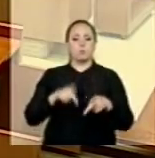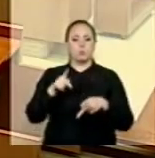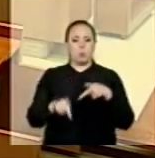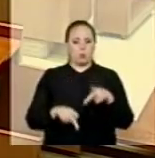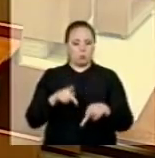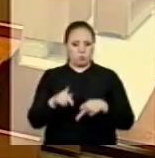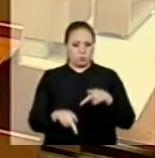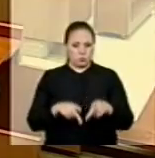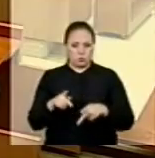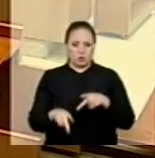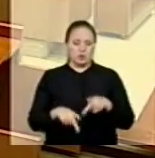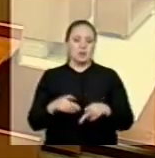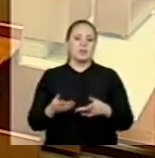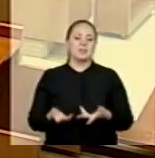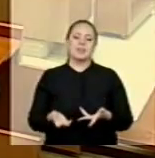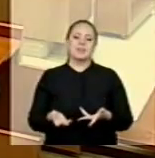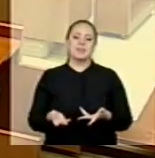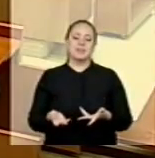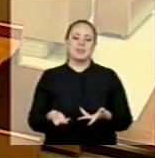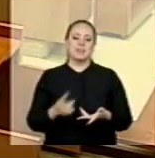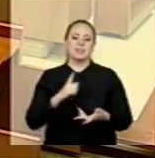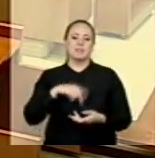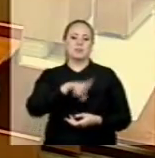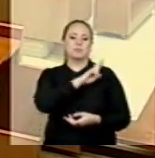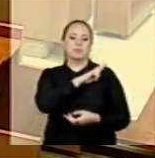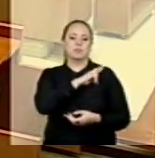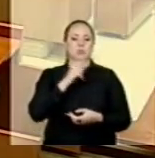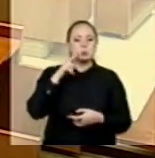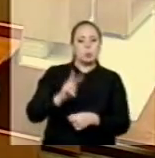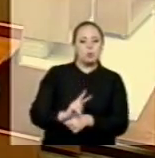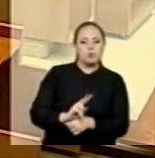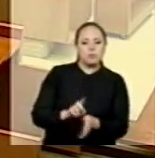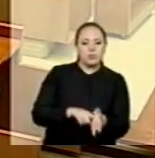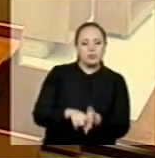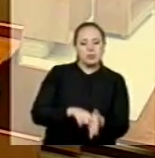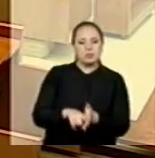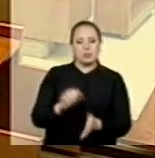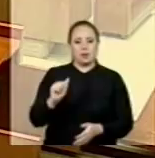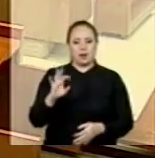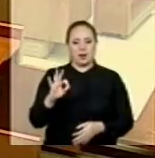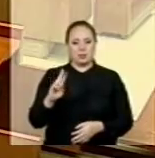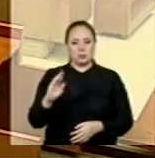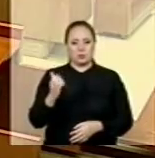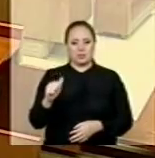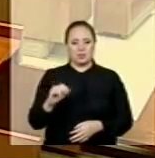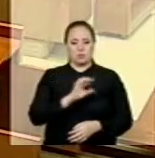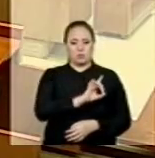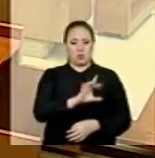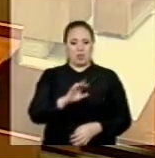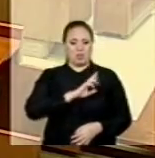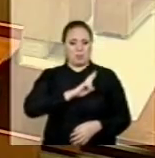Constituinte depositou o grave encargo de fiscalizar a atuação dos representantes